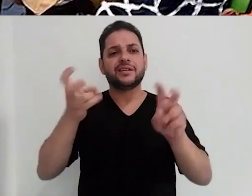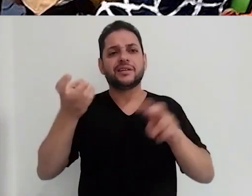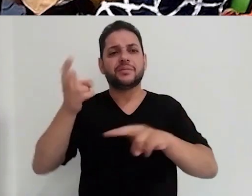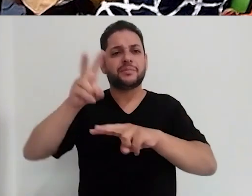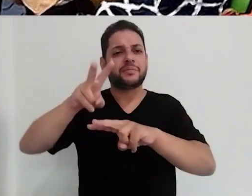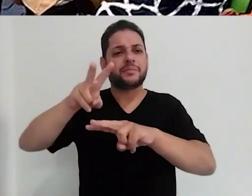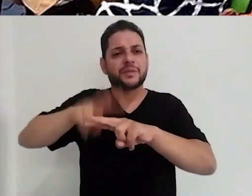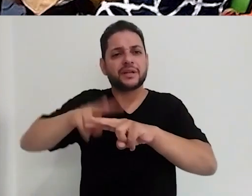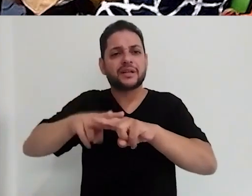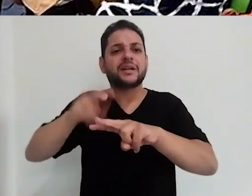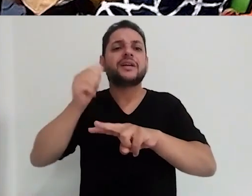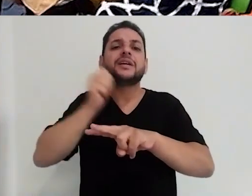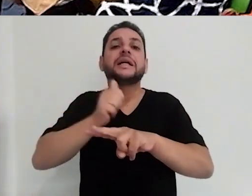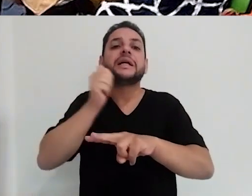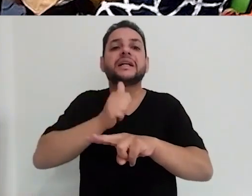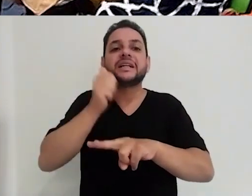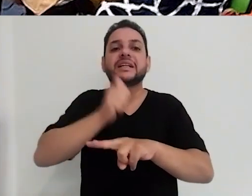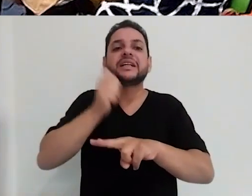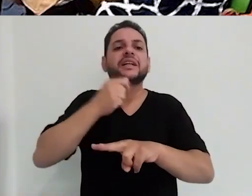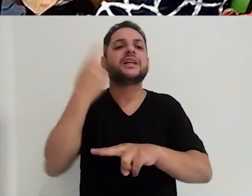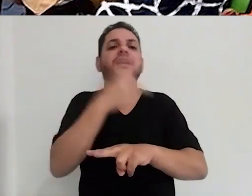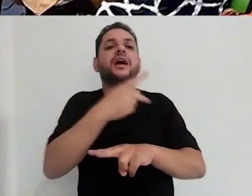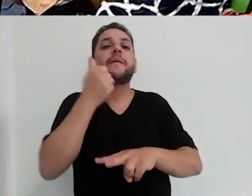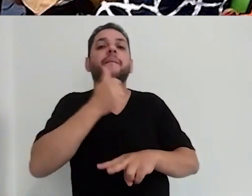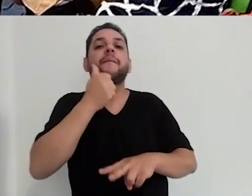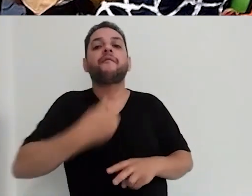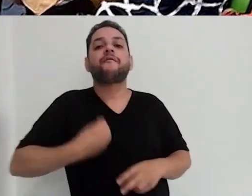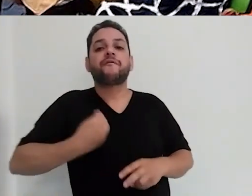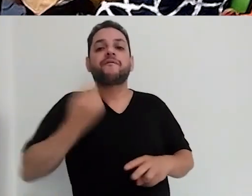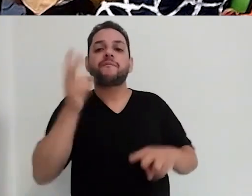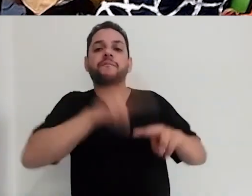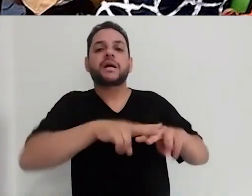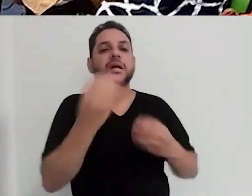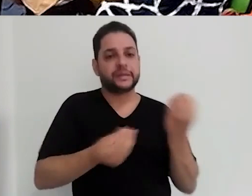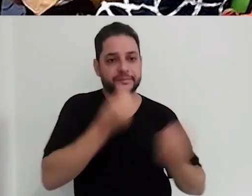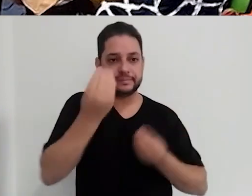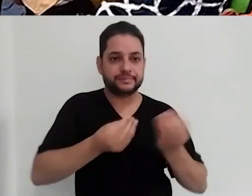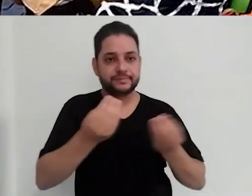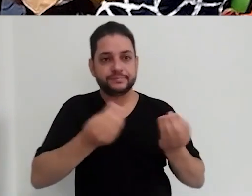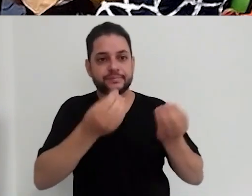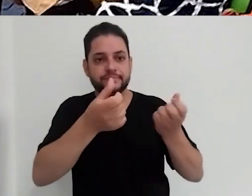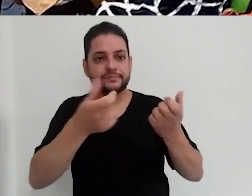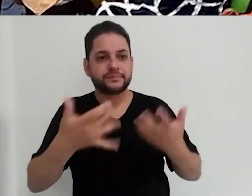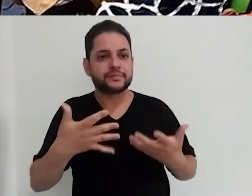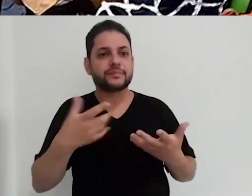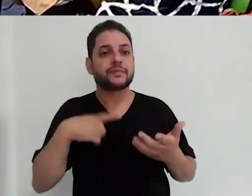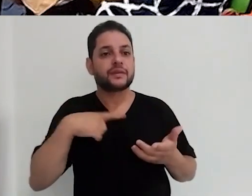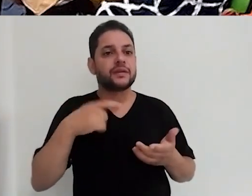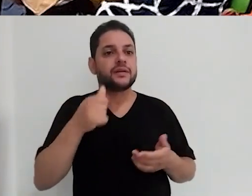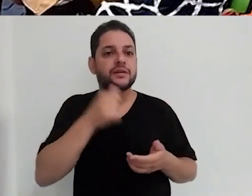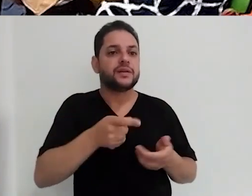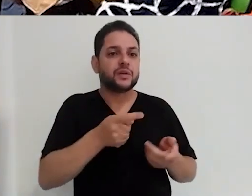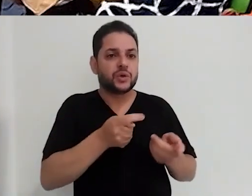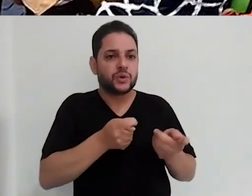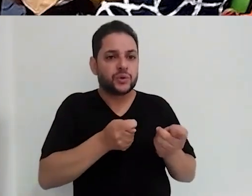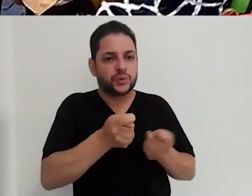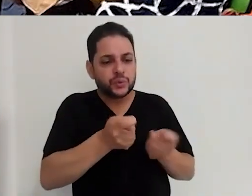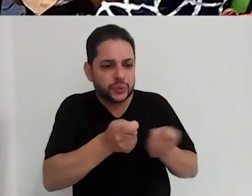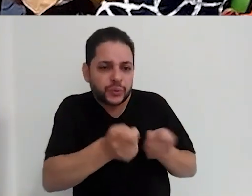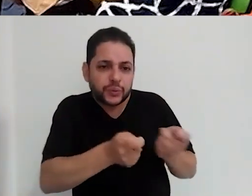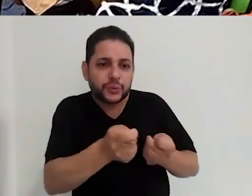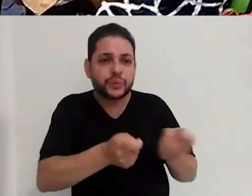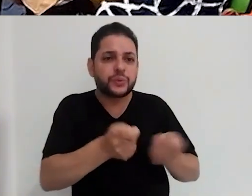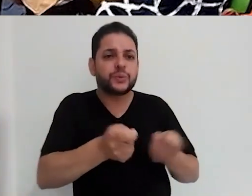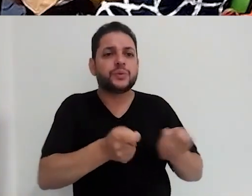sobre a vida das mulheres nesse presídio. Então, e ela, enfim, era uma coisa muito controlada, porque você filmar em presídio não